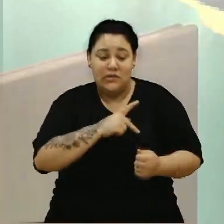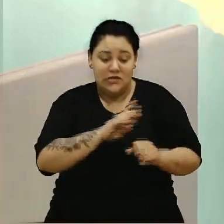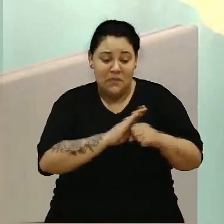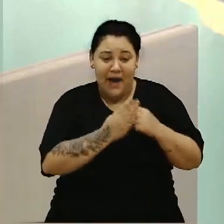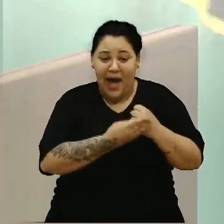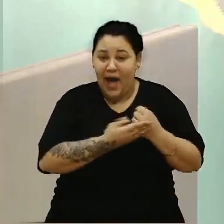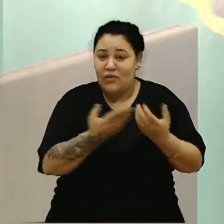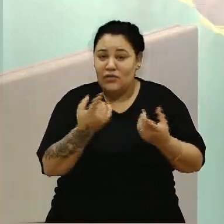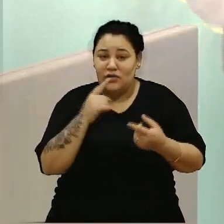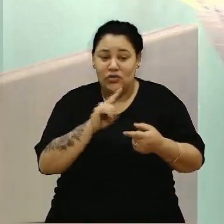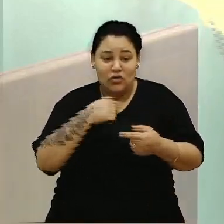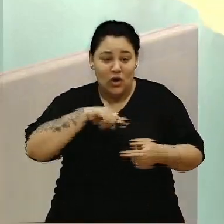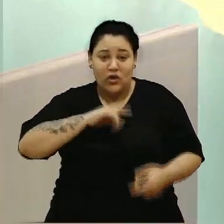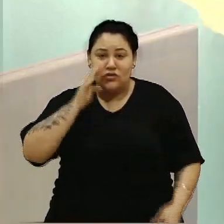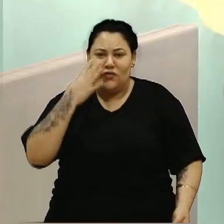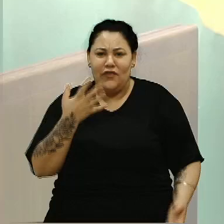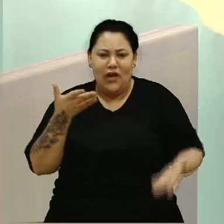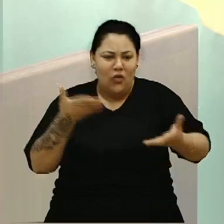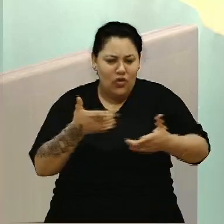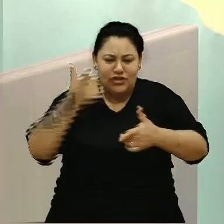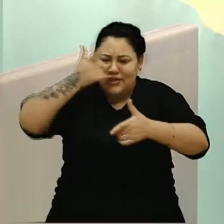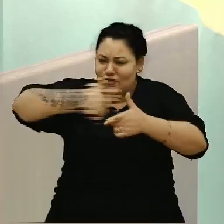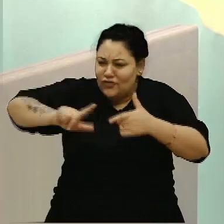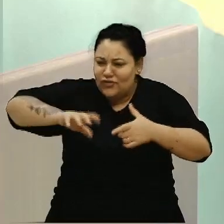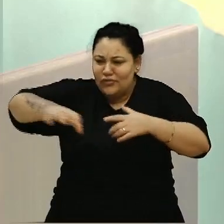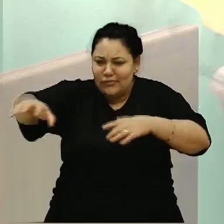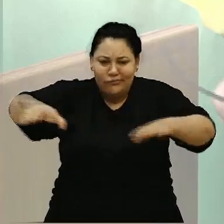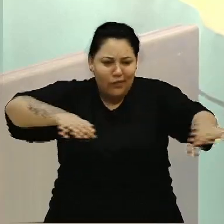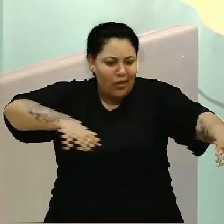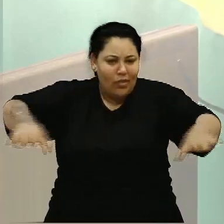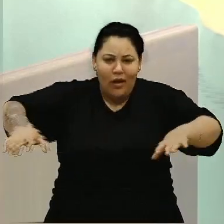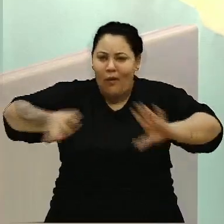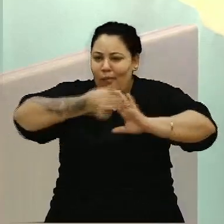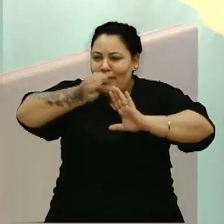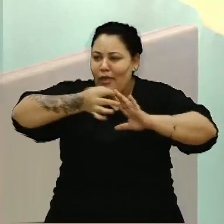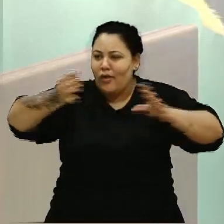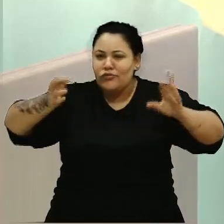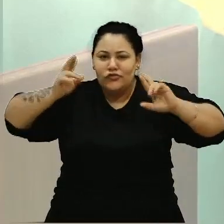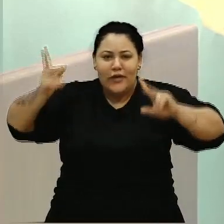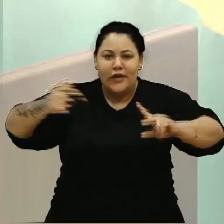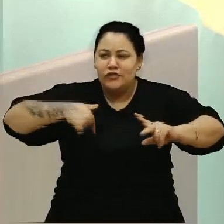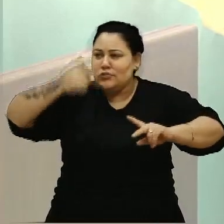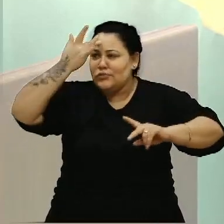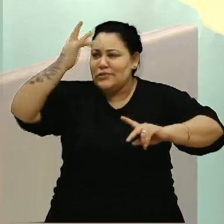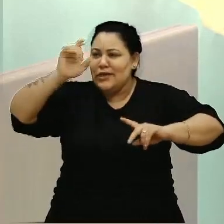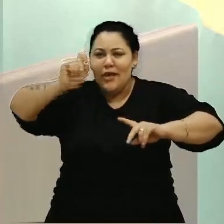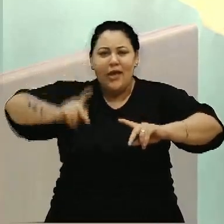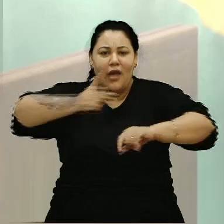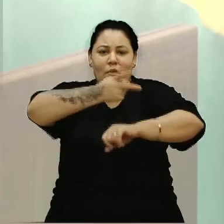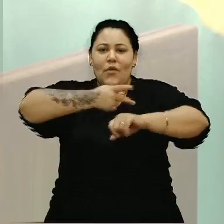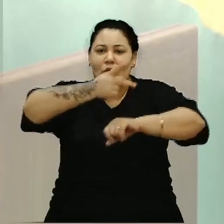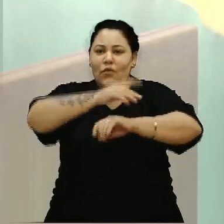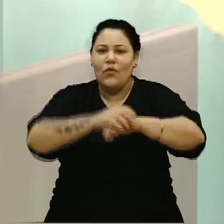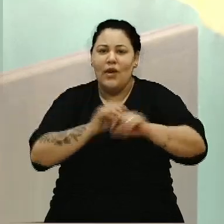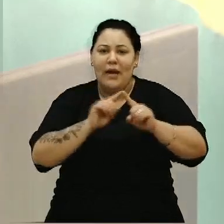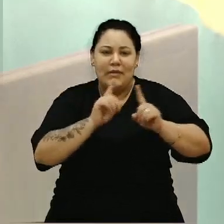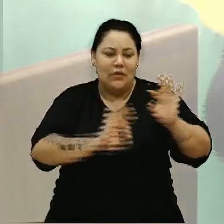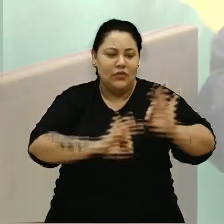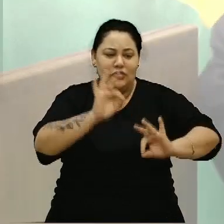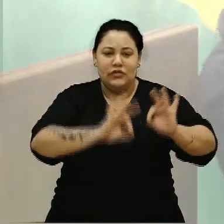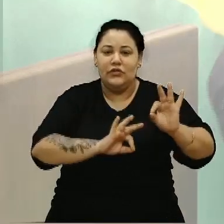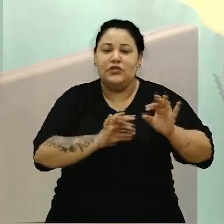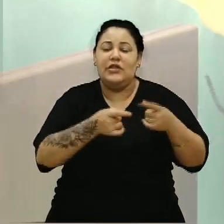está dividida em 4, 5. Não sei quem procurar. Ah, mas é o projeto no segundo andar, não, é na Porto Alegre,